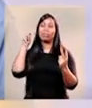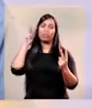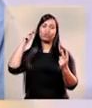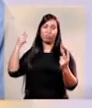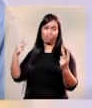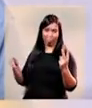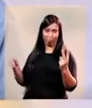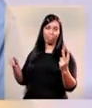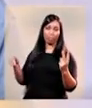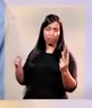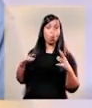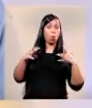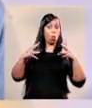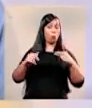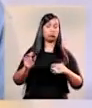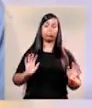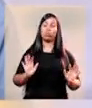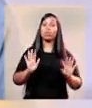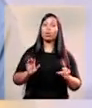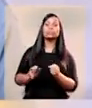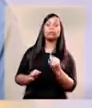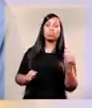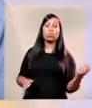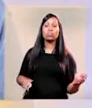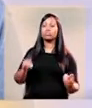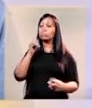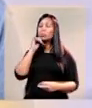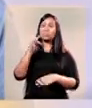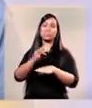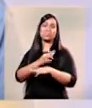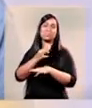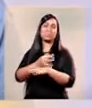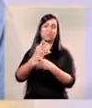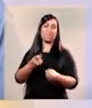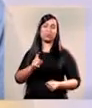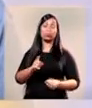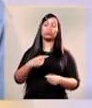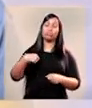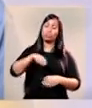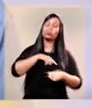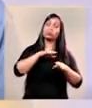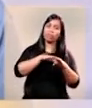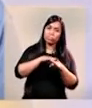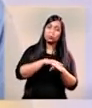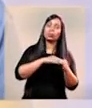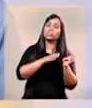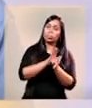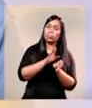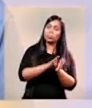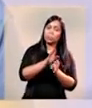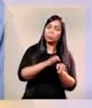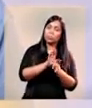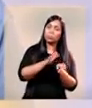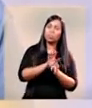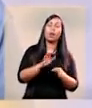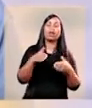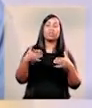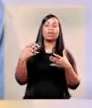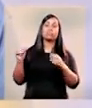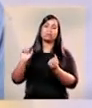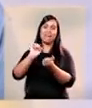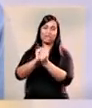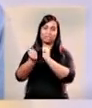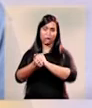esse histórico. Não são todos, né? Mas alguns têm um pouco de resistência. Então, nós conversamos, atendemos esse casal até